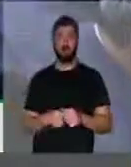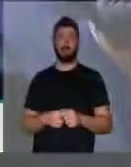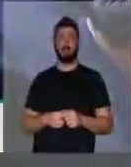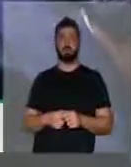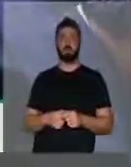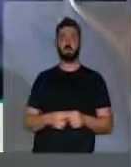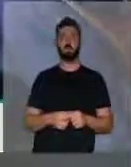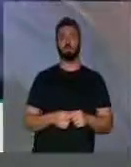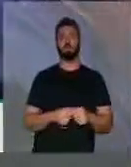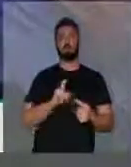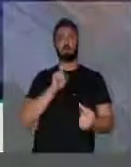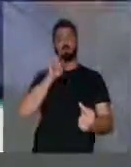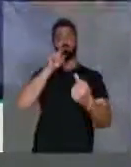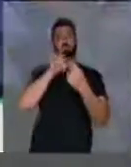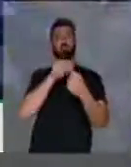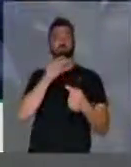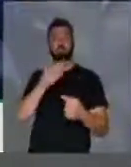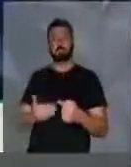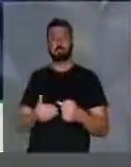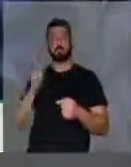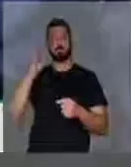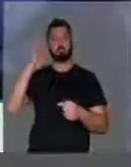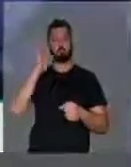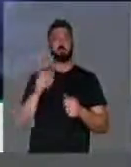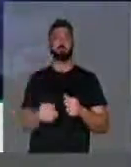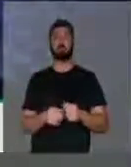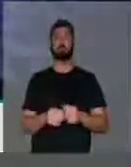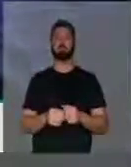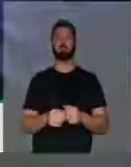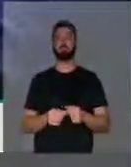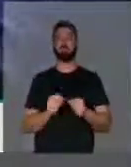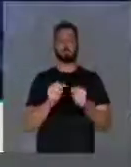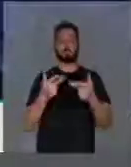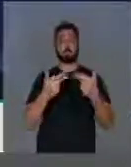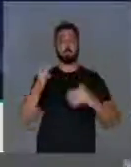que vai ao encontro da expectativa de se adotar medidas